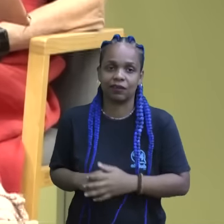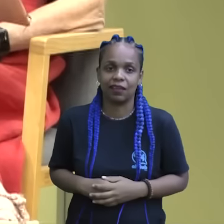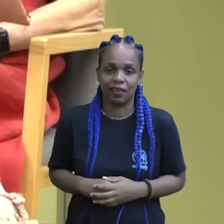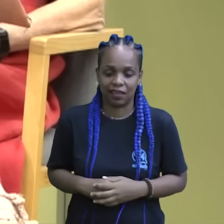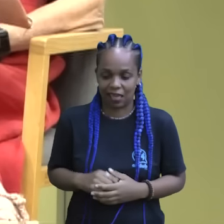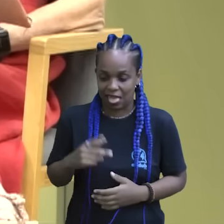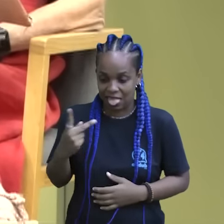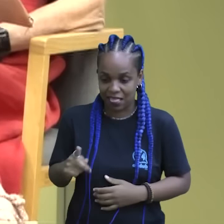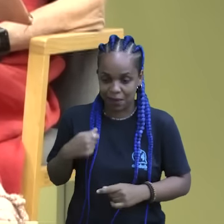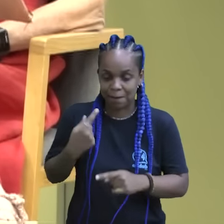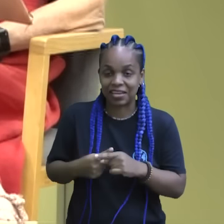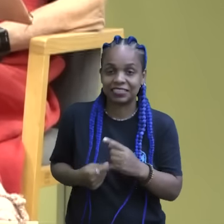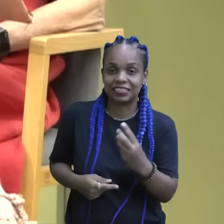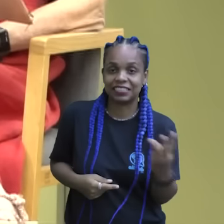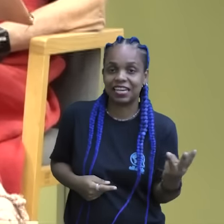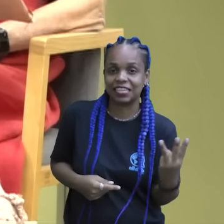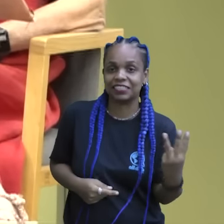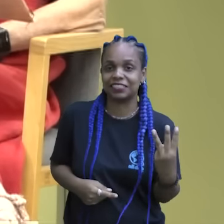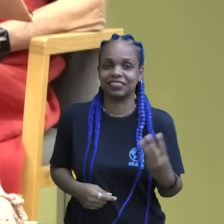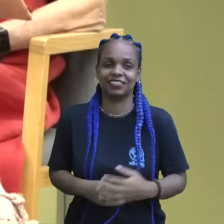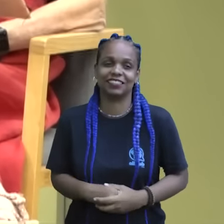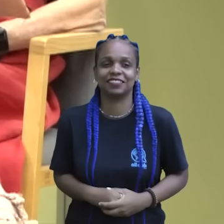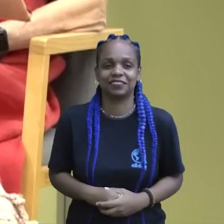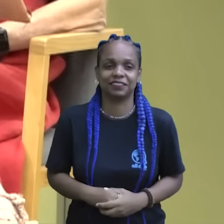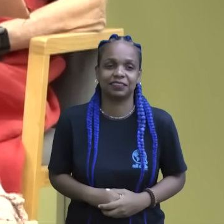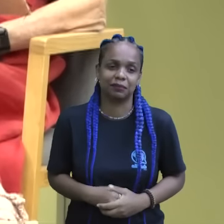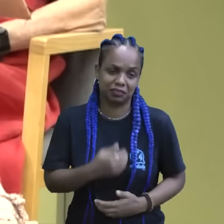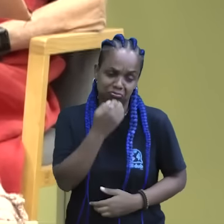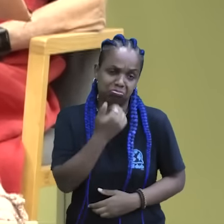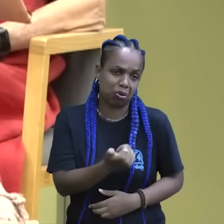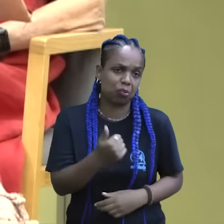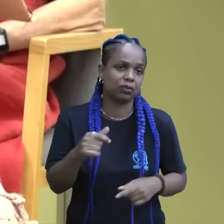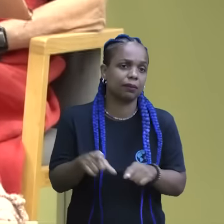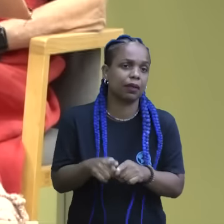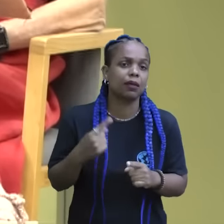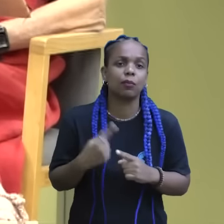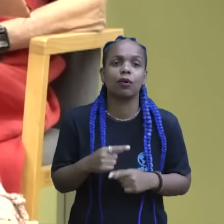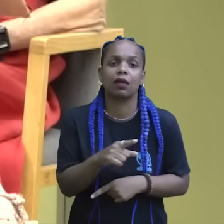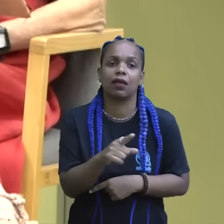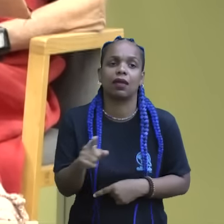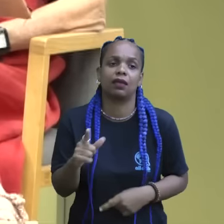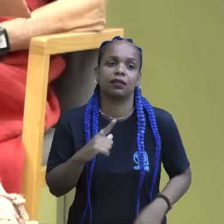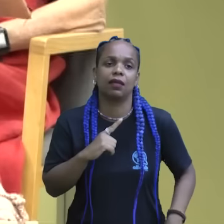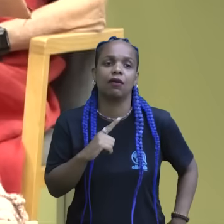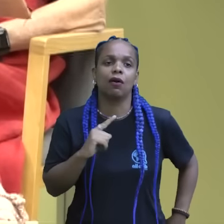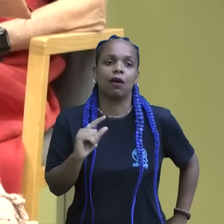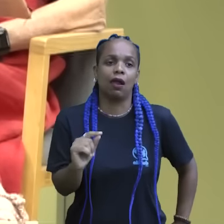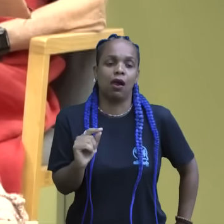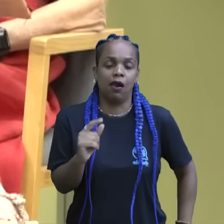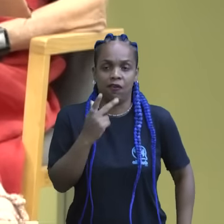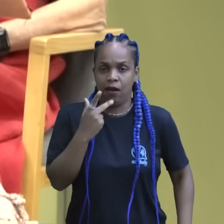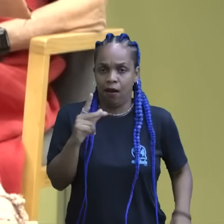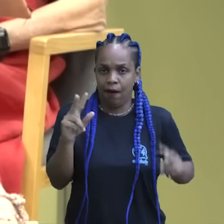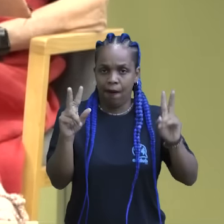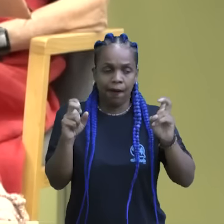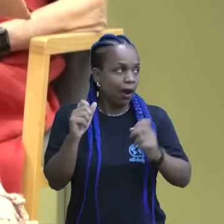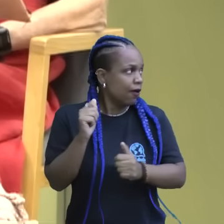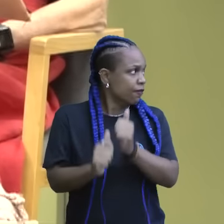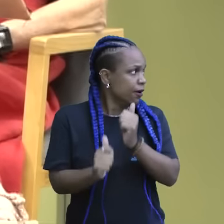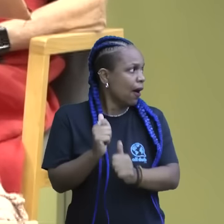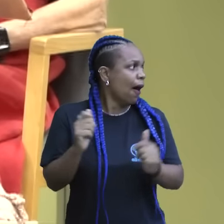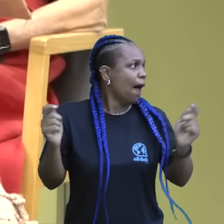lá que o futebol poderia ser um lugar para a apresentação do racismo. Olha, aqui nós vamos falar do